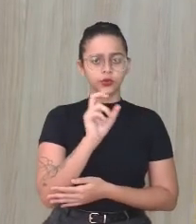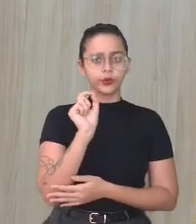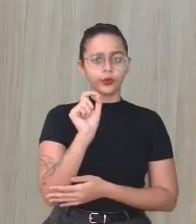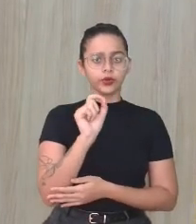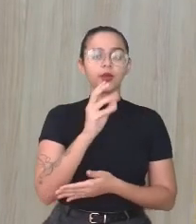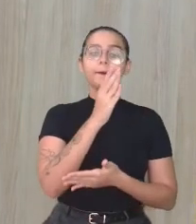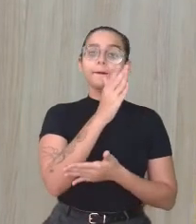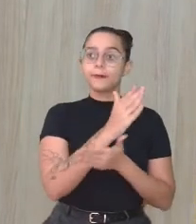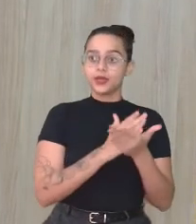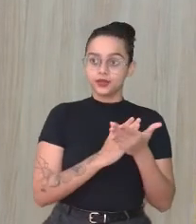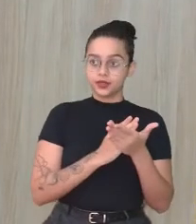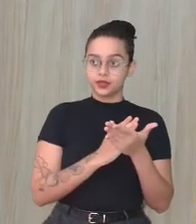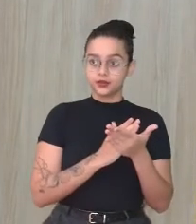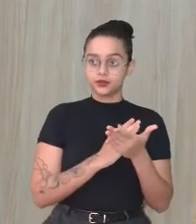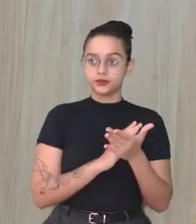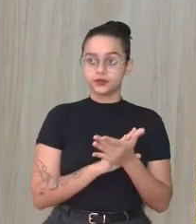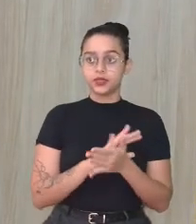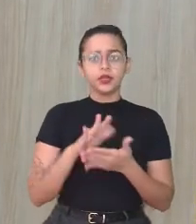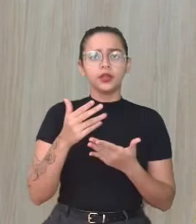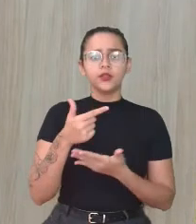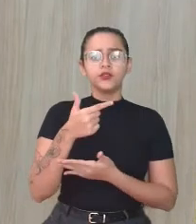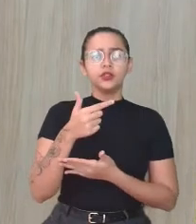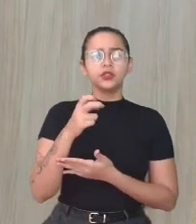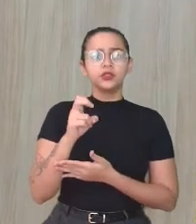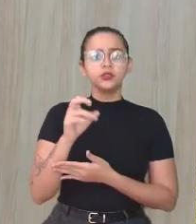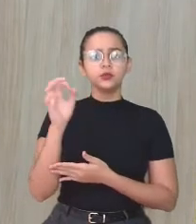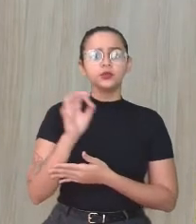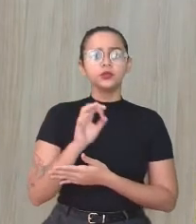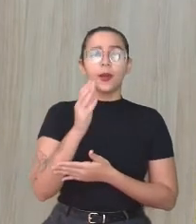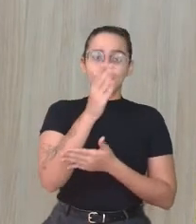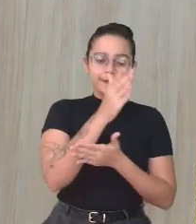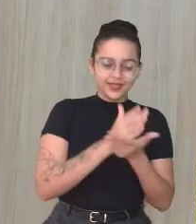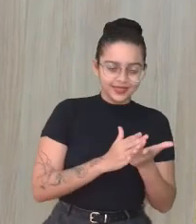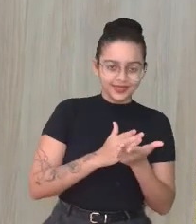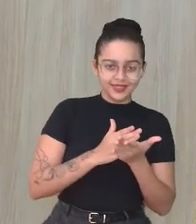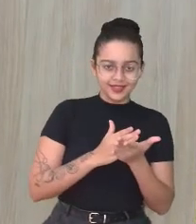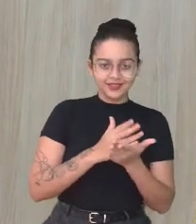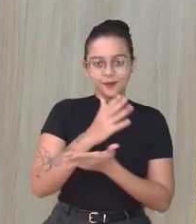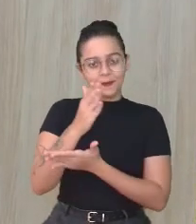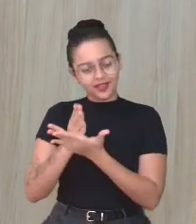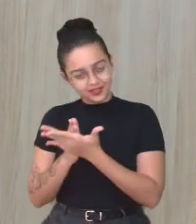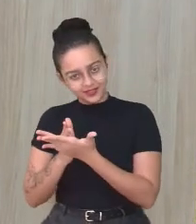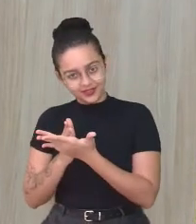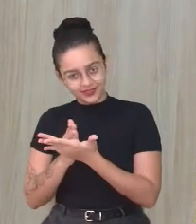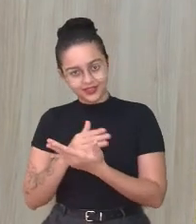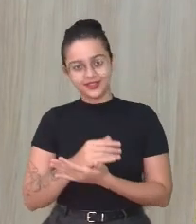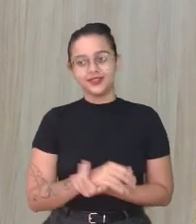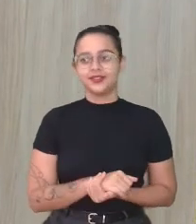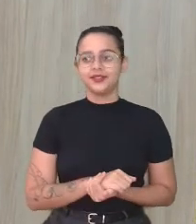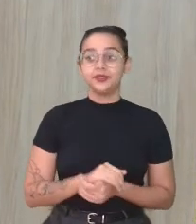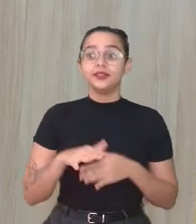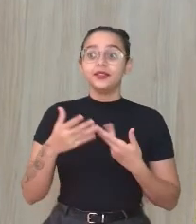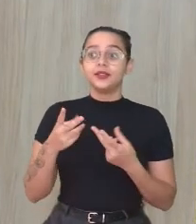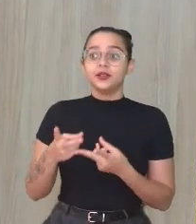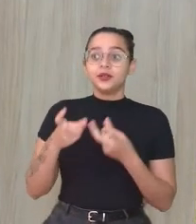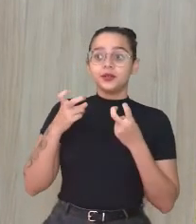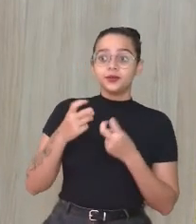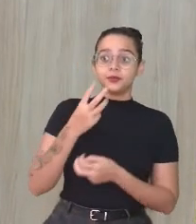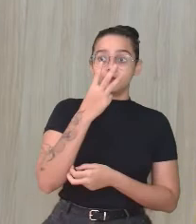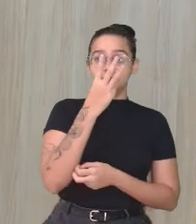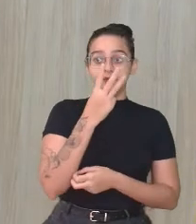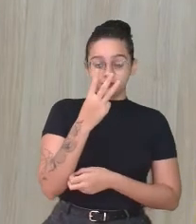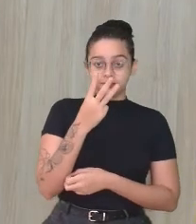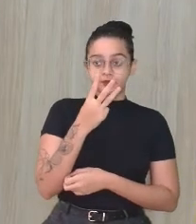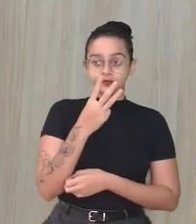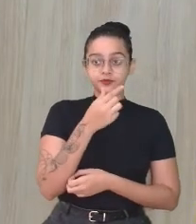Metade. Consequentemente, quem é 25%? Metade da metade. Então, perceba que aquelas 3 porcentagens